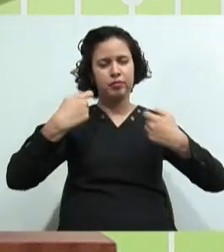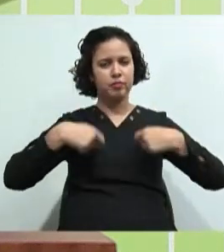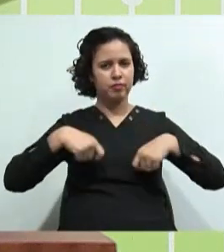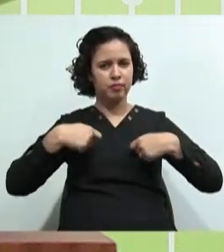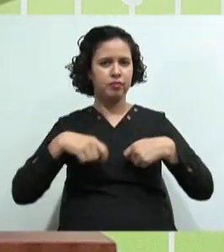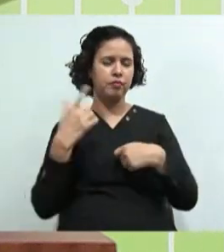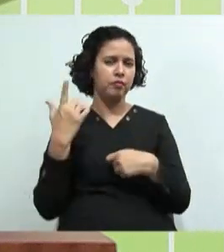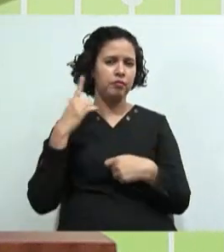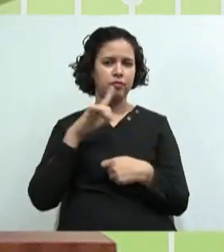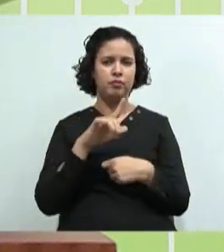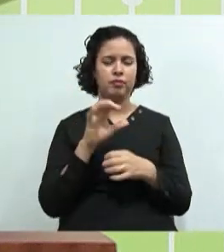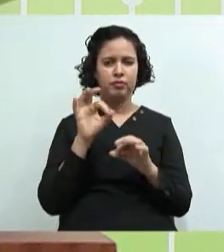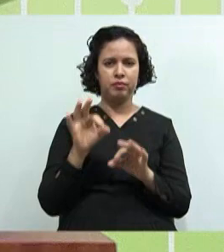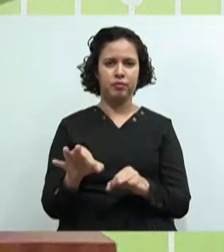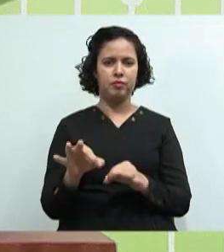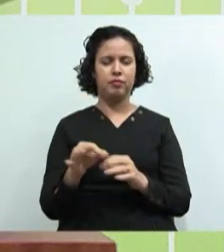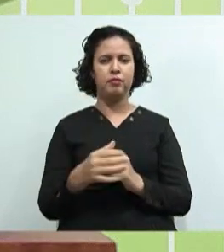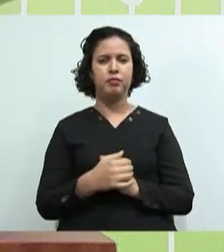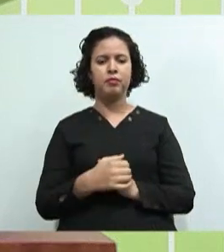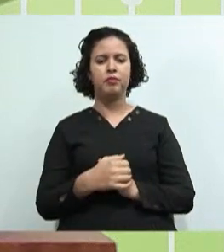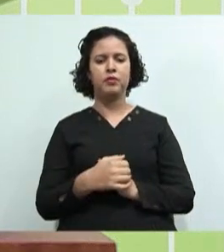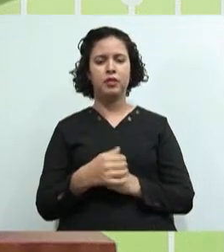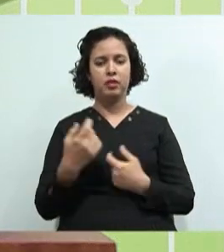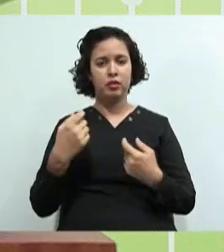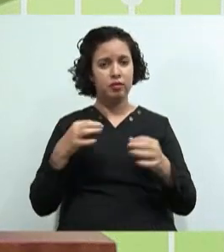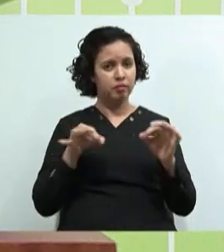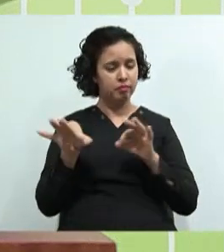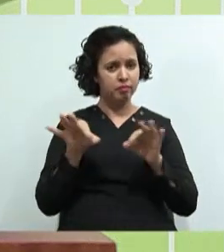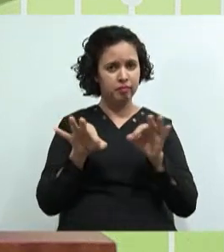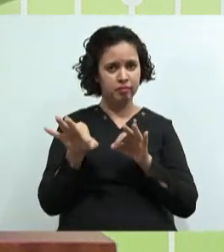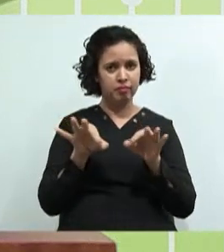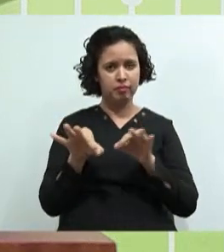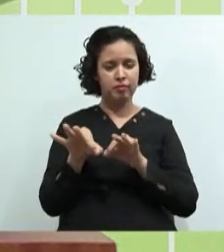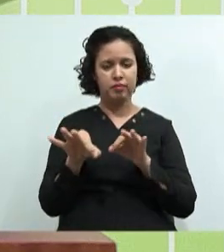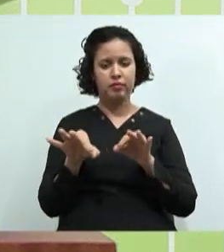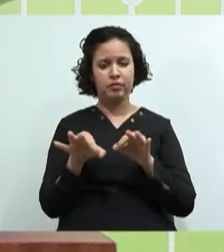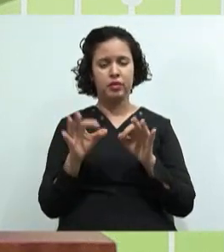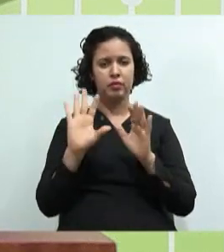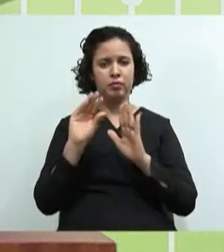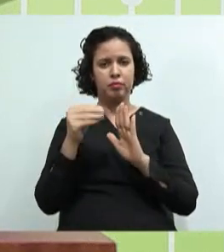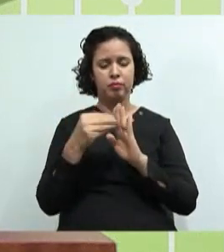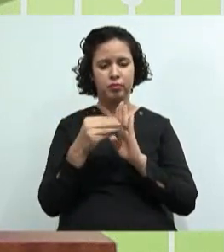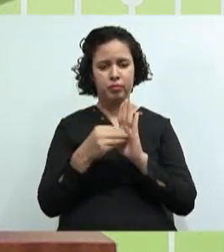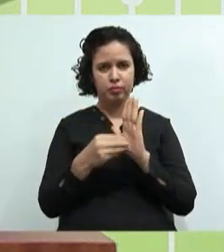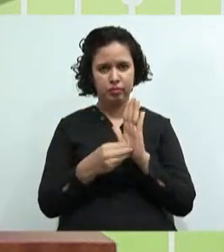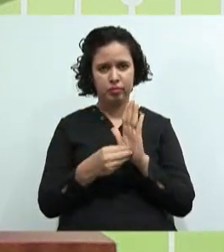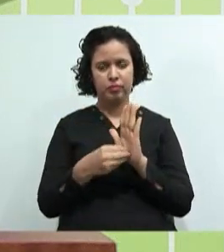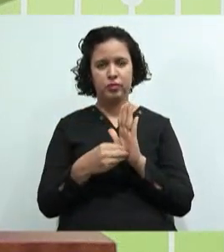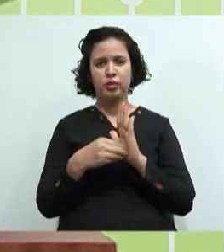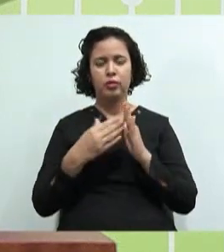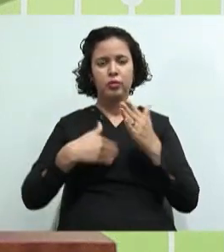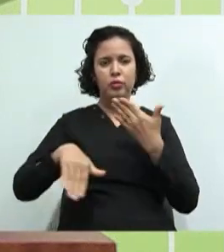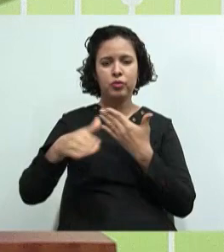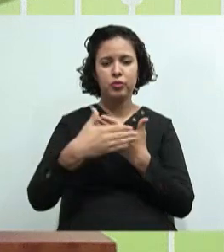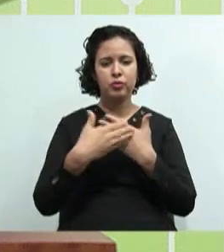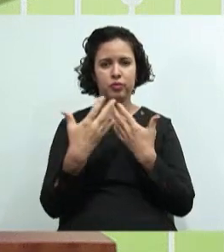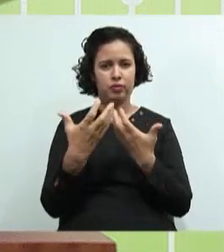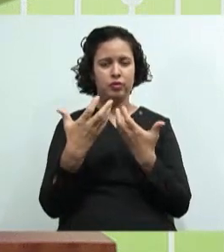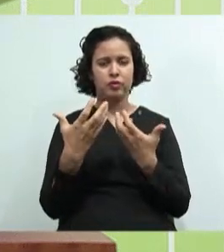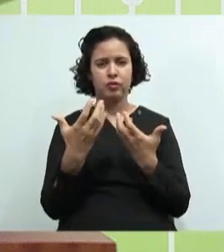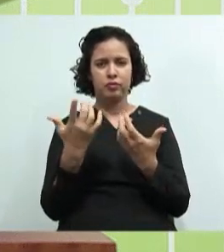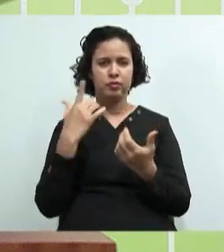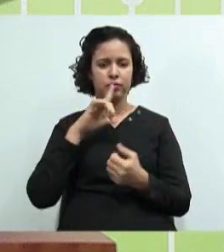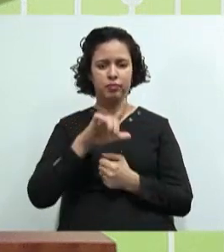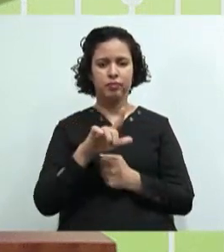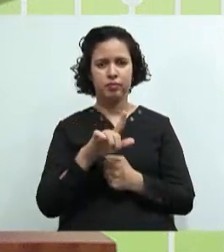para alcançá-los adequadamente. É claro, é o planejamento, é onde nós realmente colocamos lá no plano tudo o que nós queremos